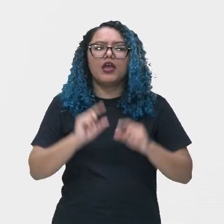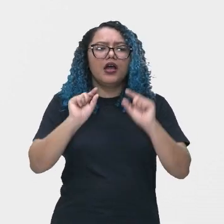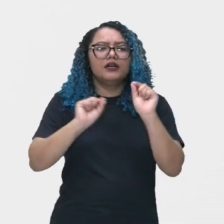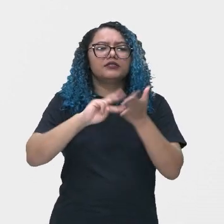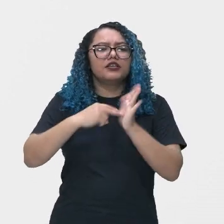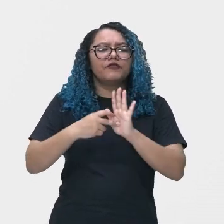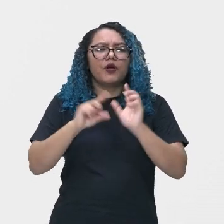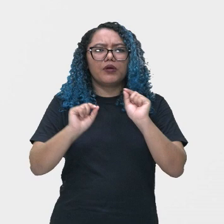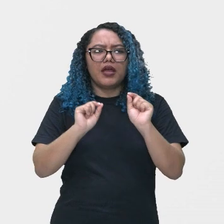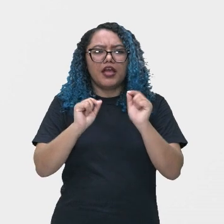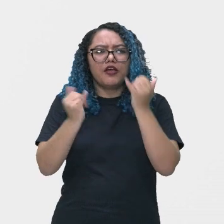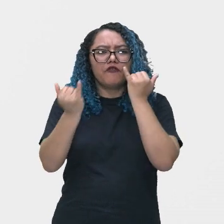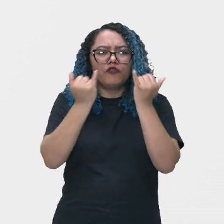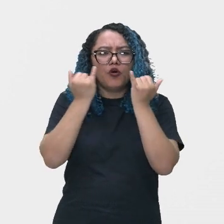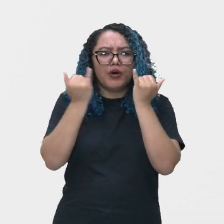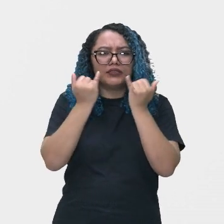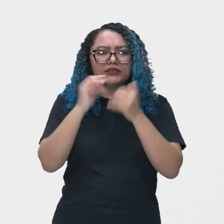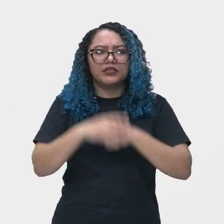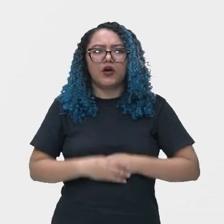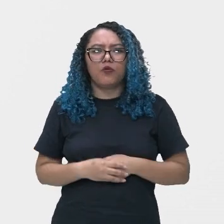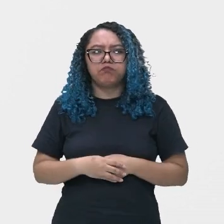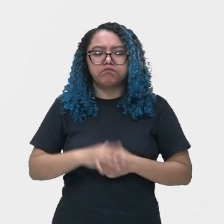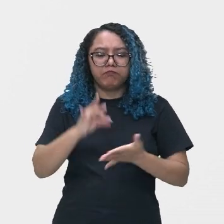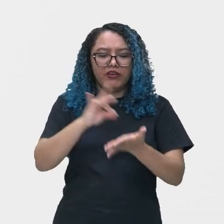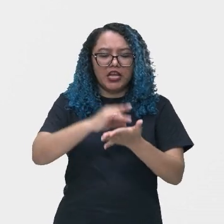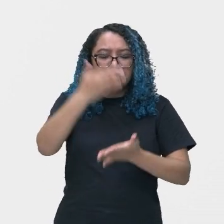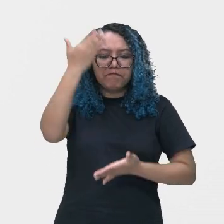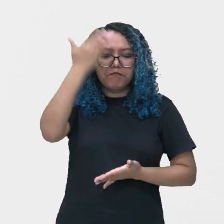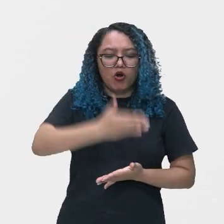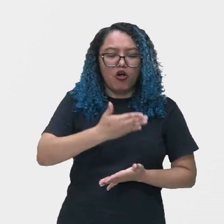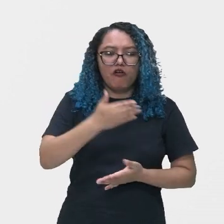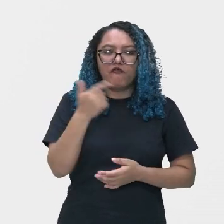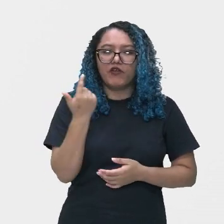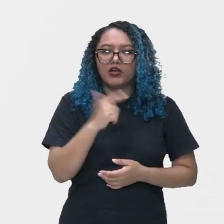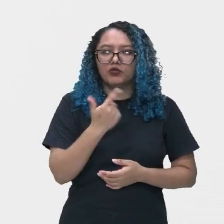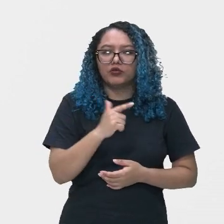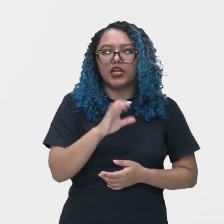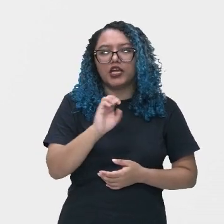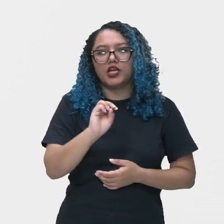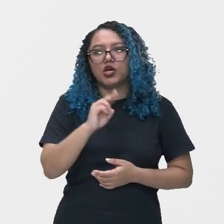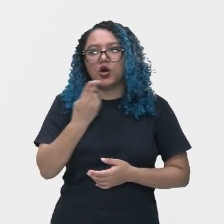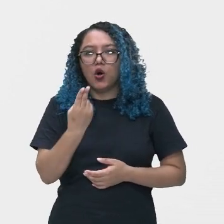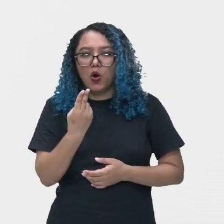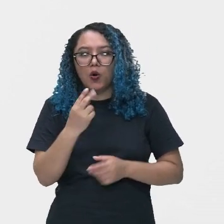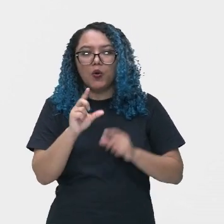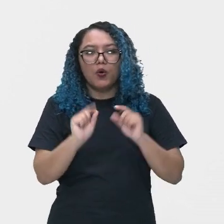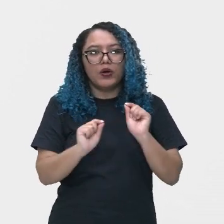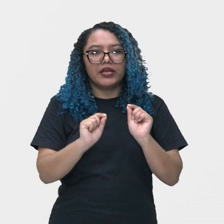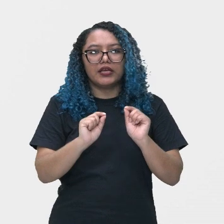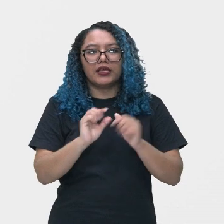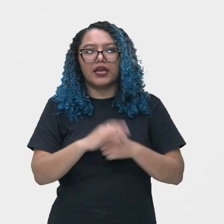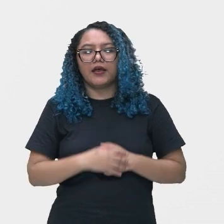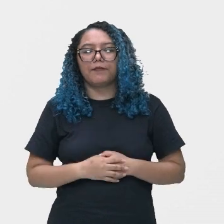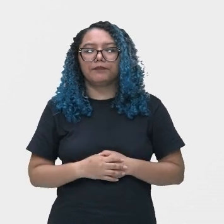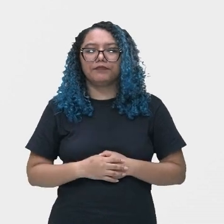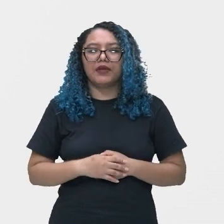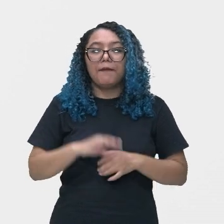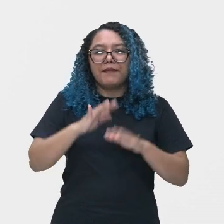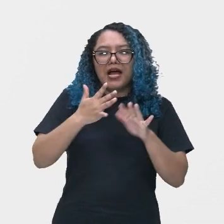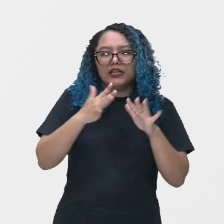apresentam fatos comprovados ou que apresentam fatos parcialmente comprovados. Nesse tipo